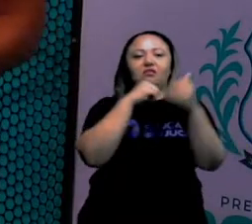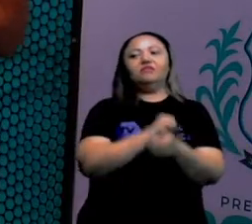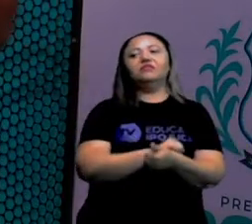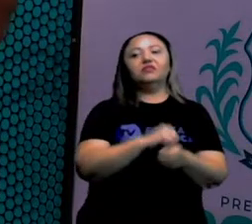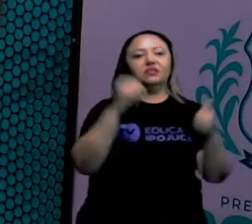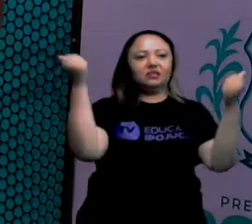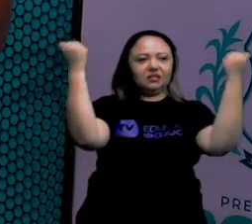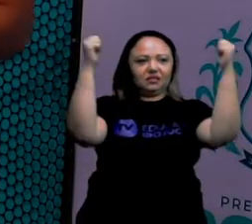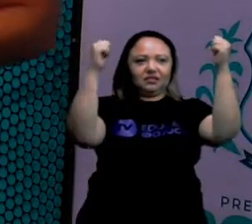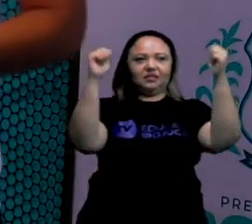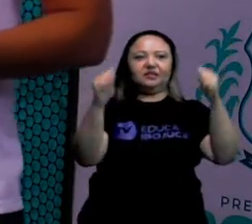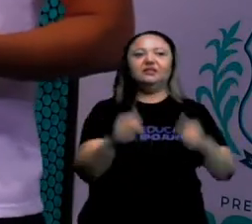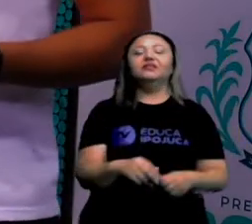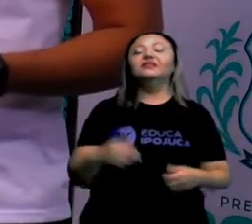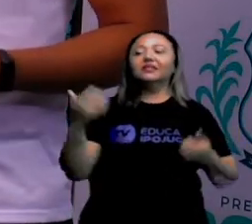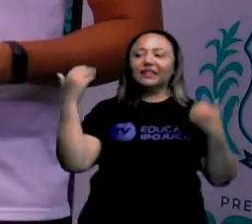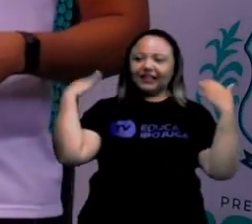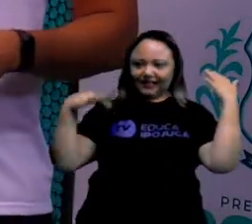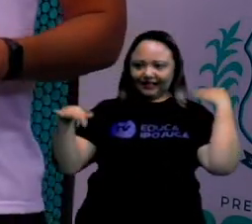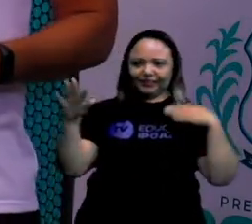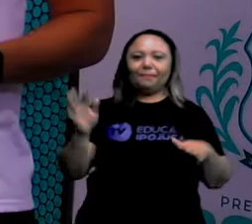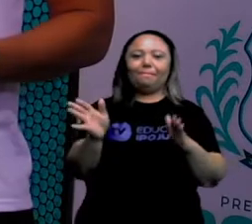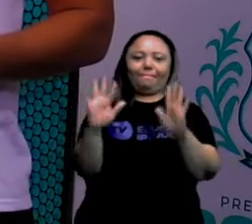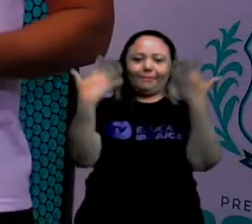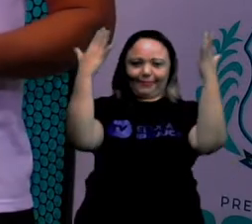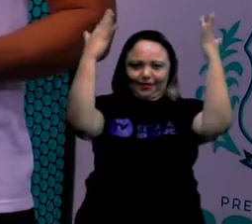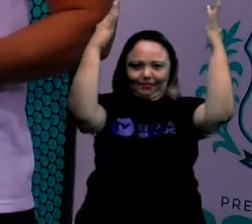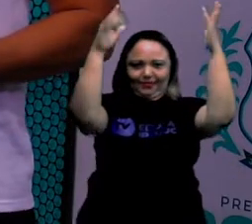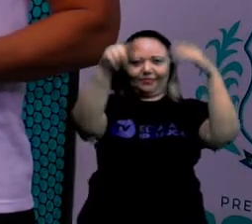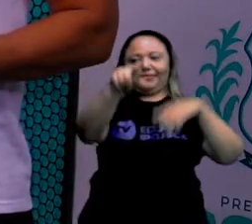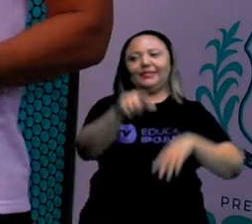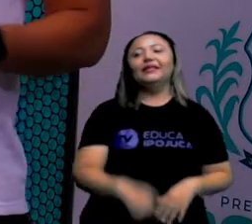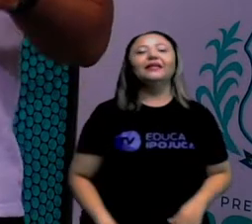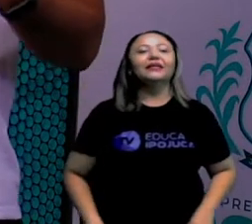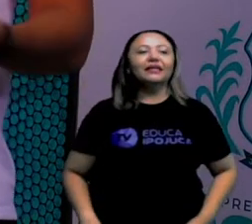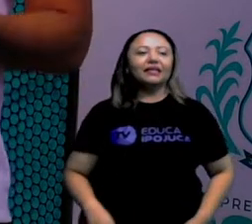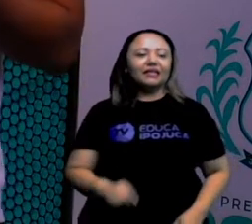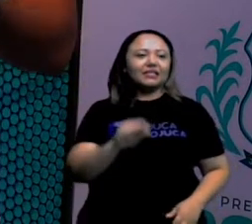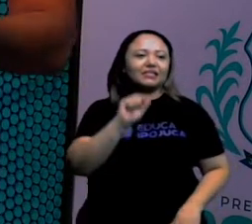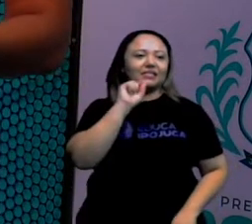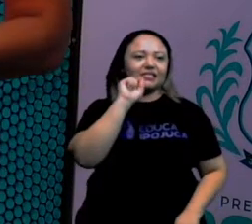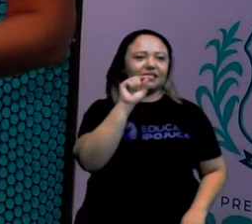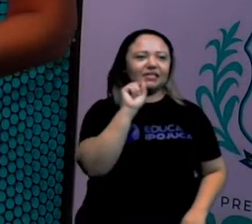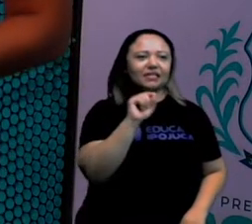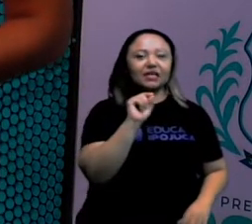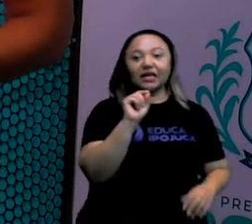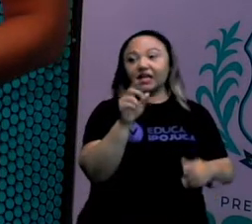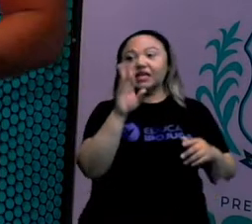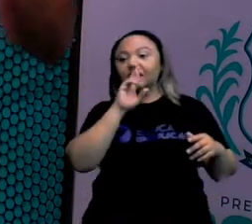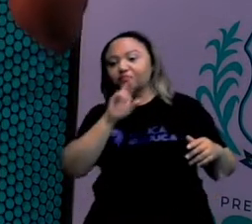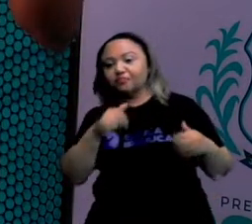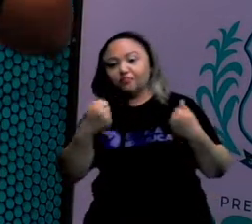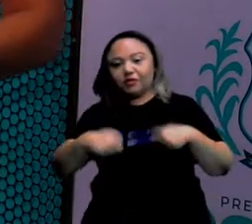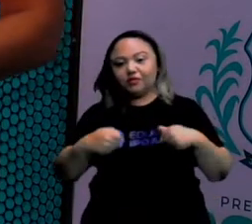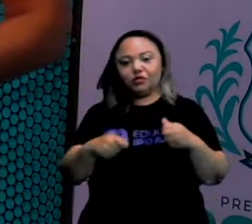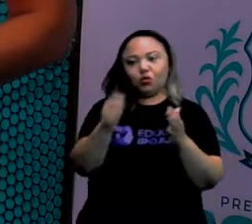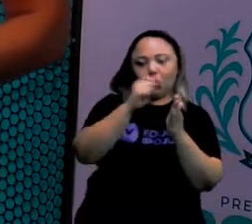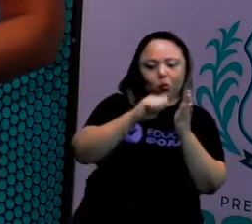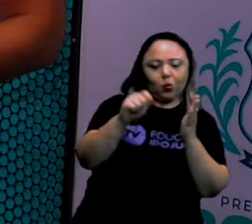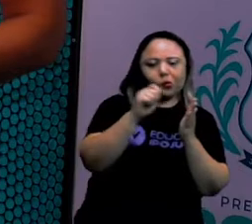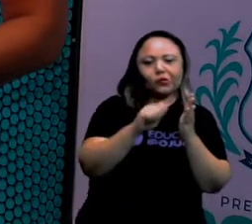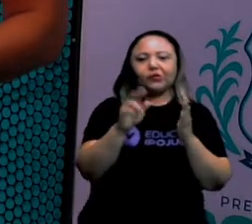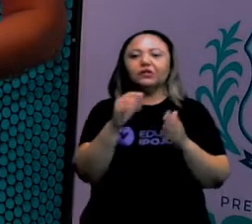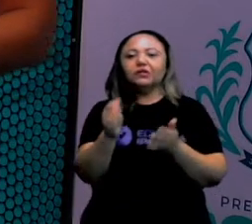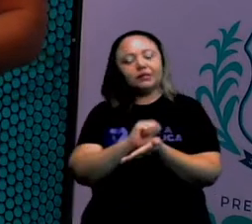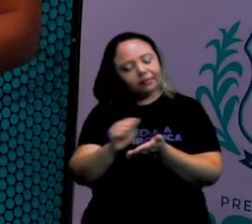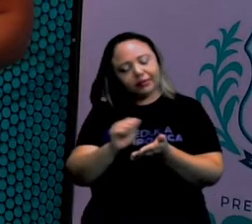Tá? Eu sei que você acertou, dou os parabéns para você. E aquele que teve que corrigir alguma coisa, tudo bem, não se preocupe.